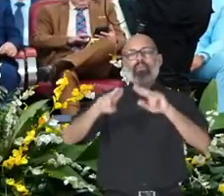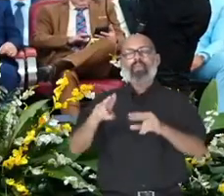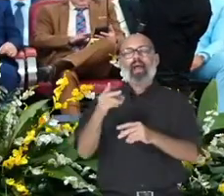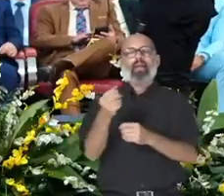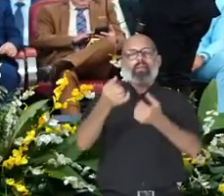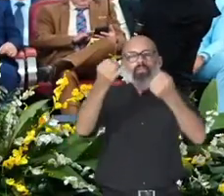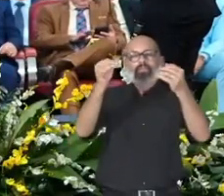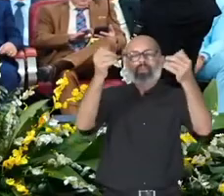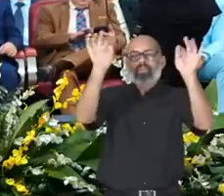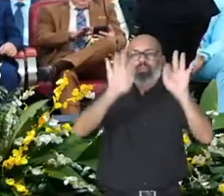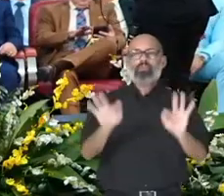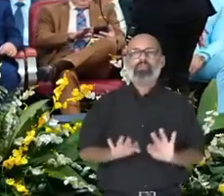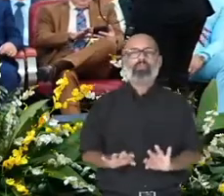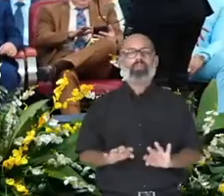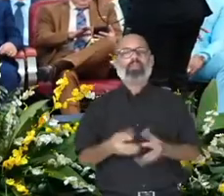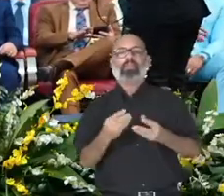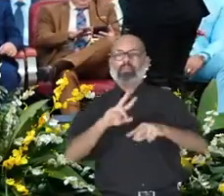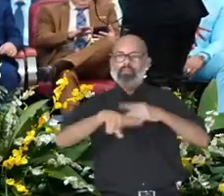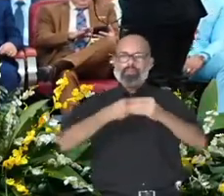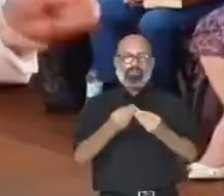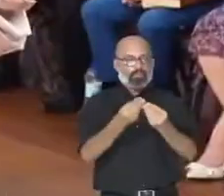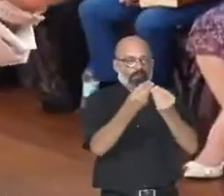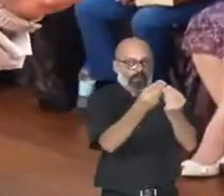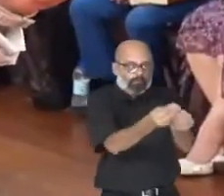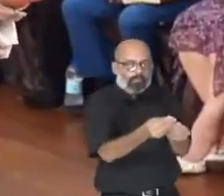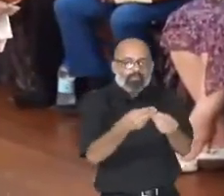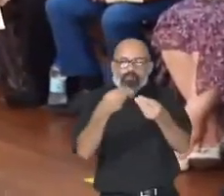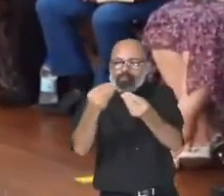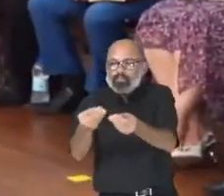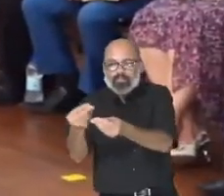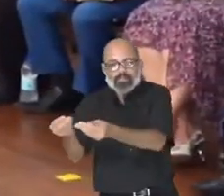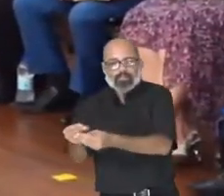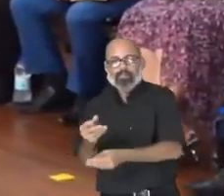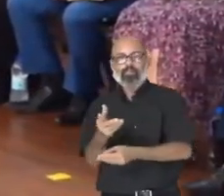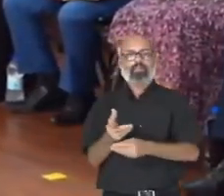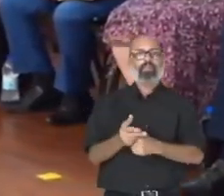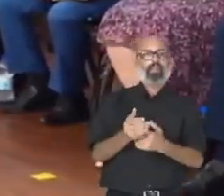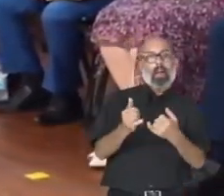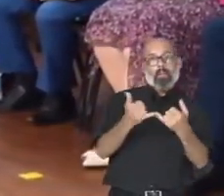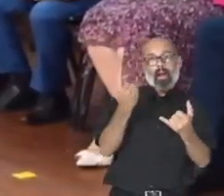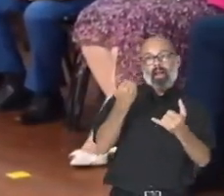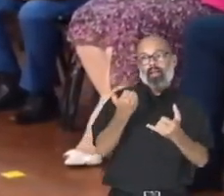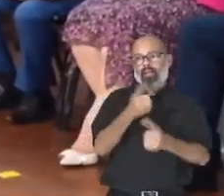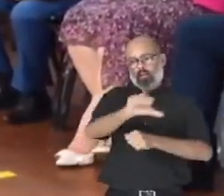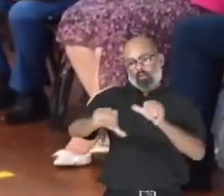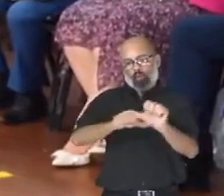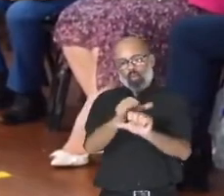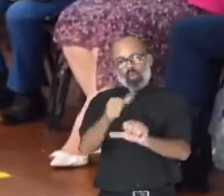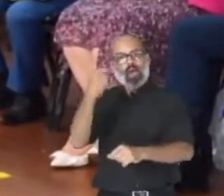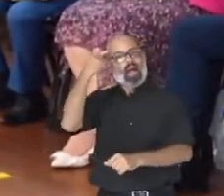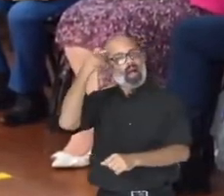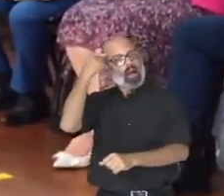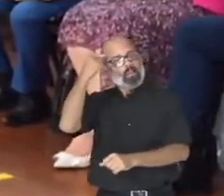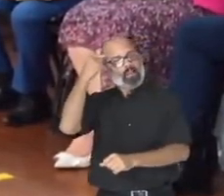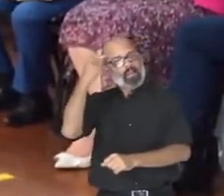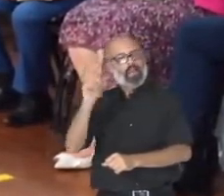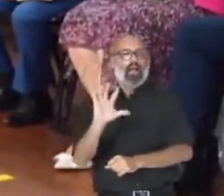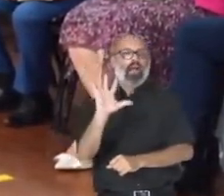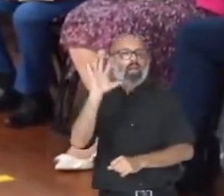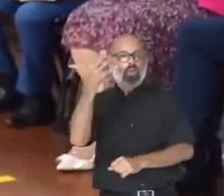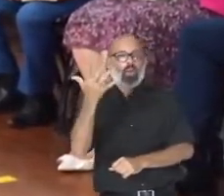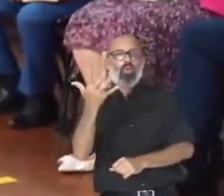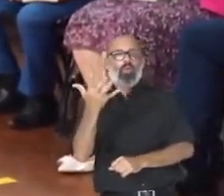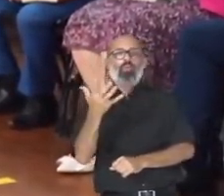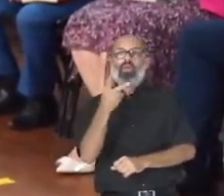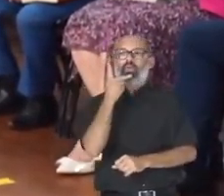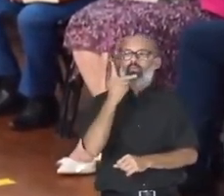ele resolve dar um presente para aquelas pessoas. E esse presente parece que fez mudar algo na cabeça delas. Ele resolveu naquele dia, ao invés